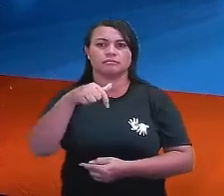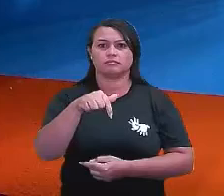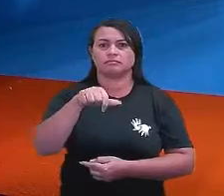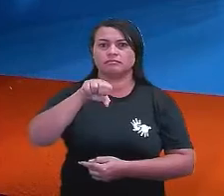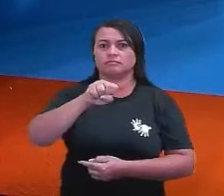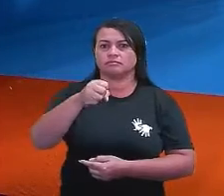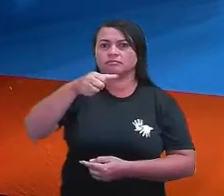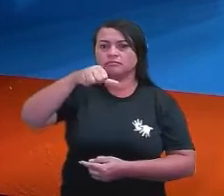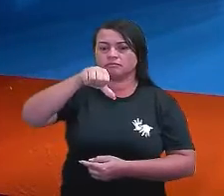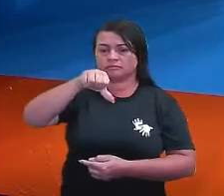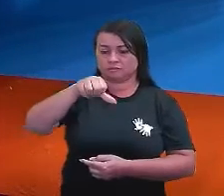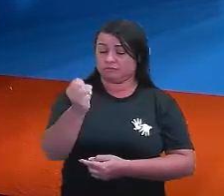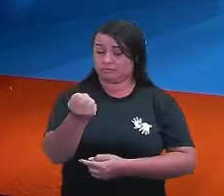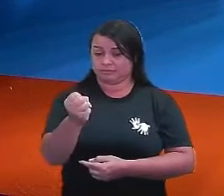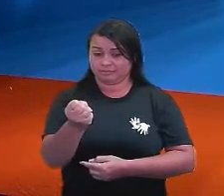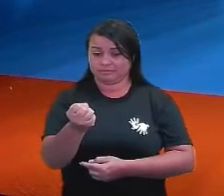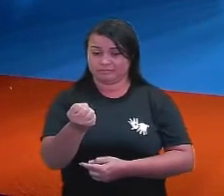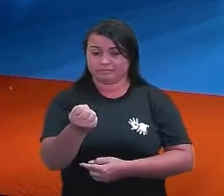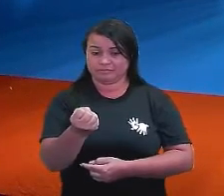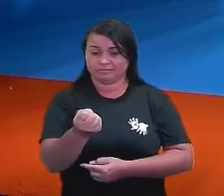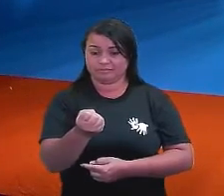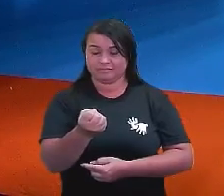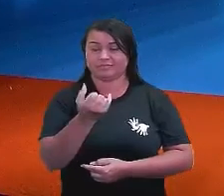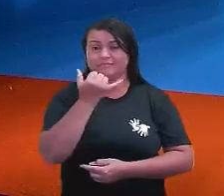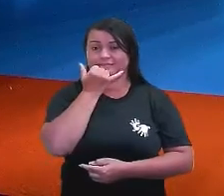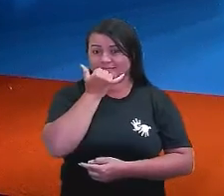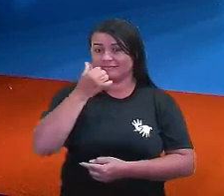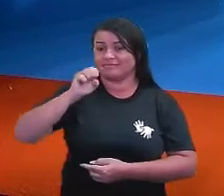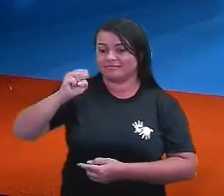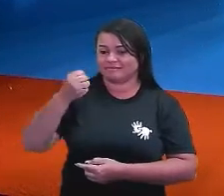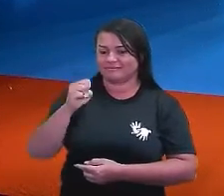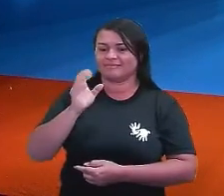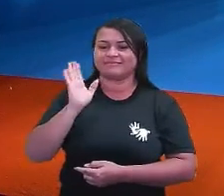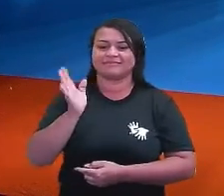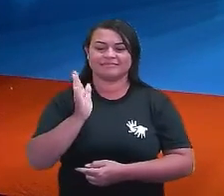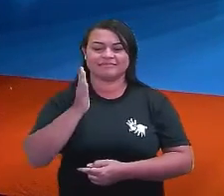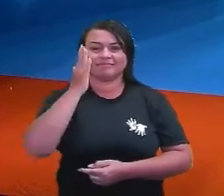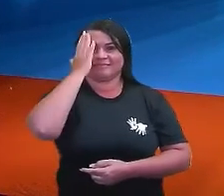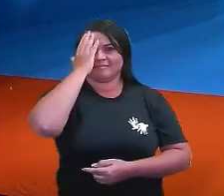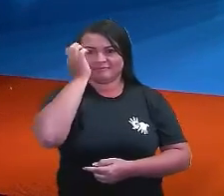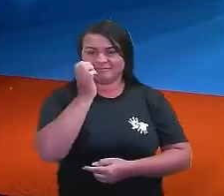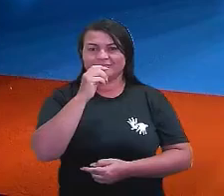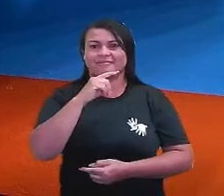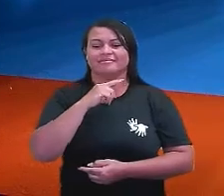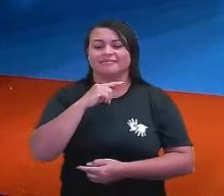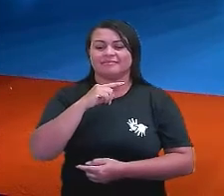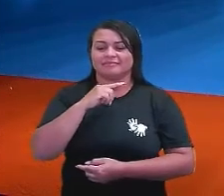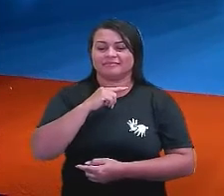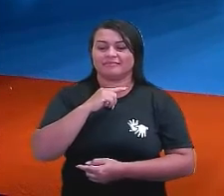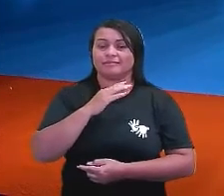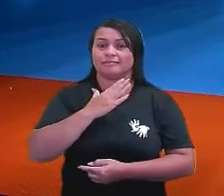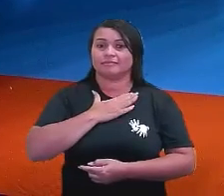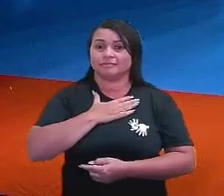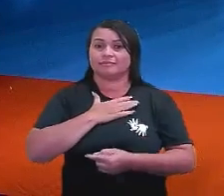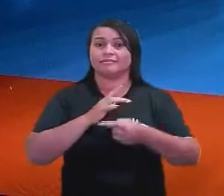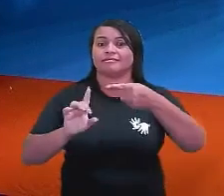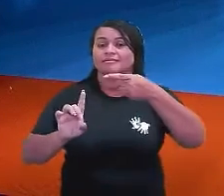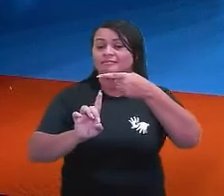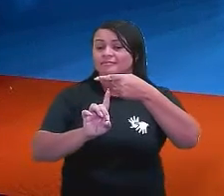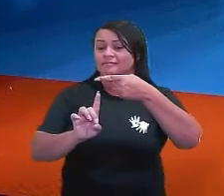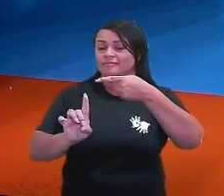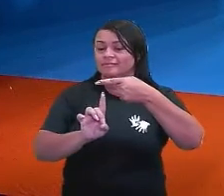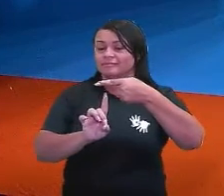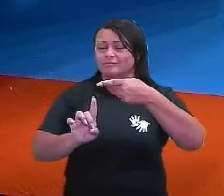6, 7, 8. Então, eu já sei que no meu denominador, que é